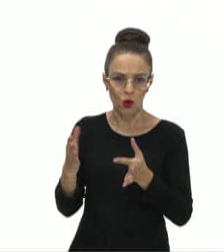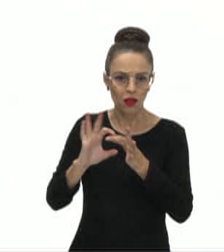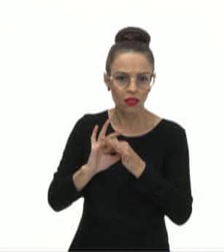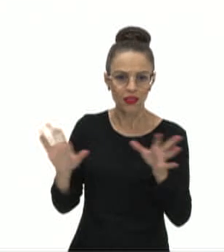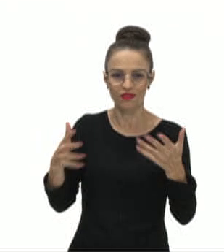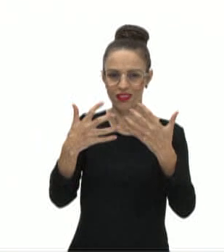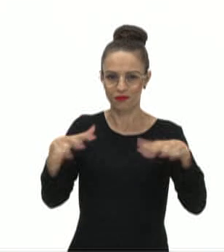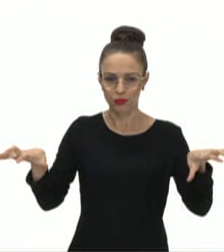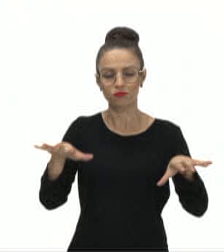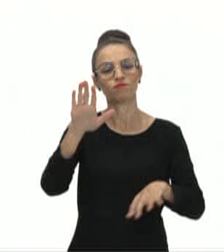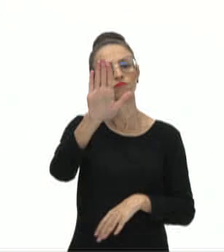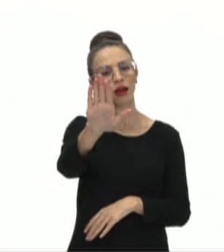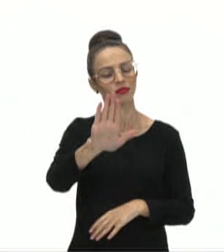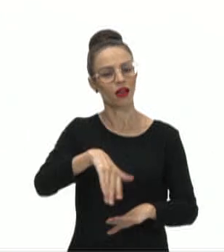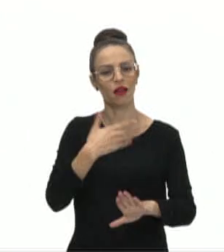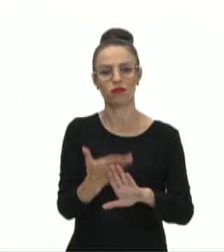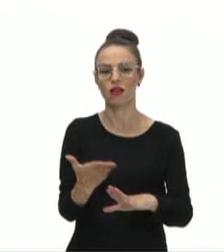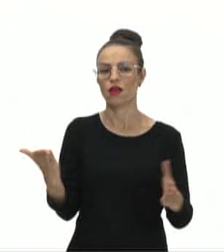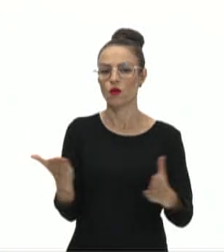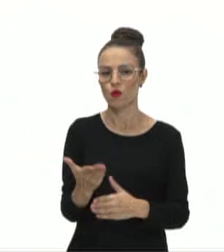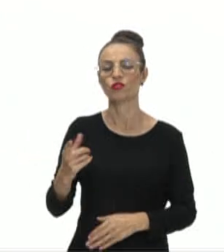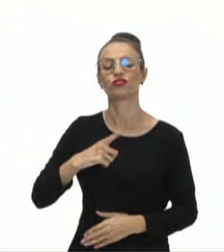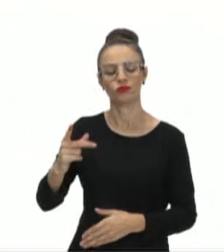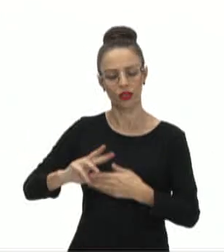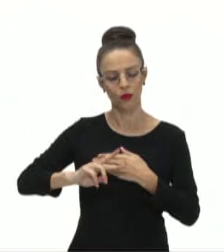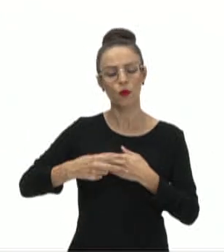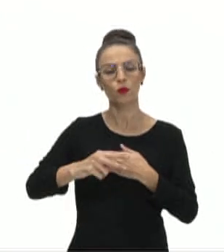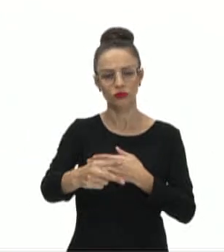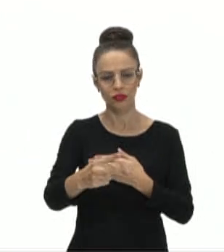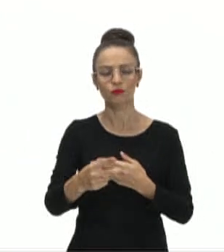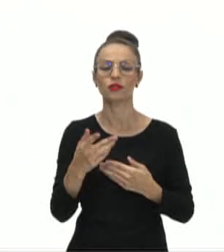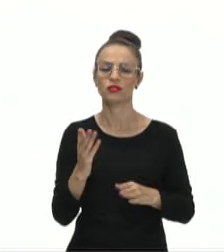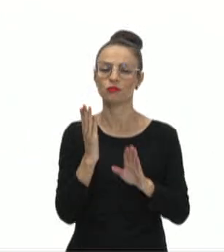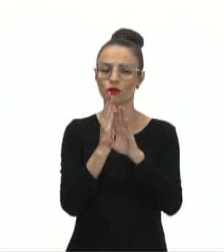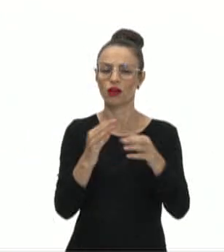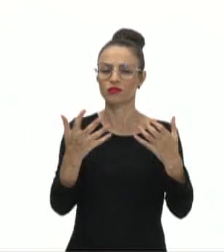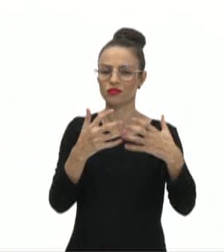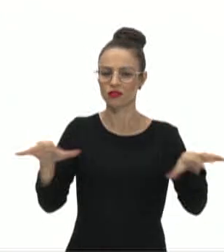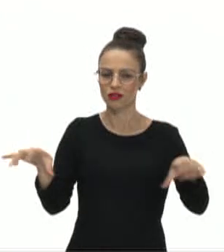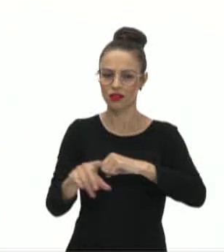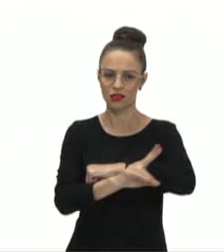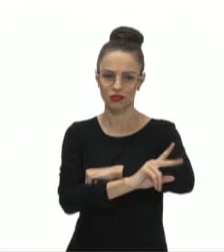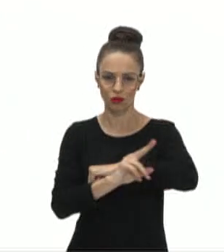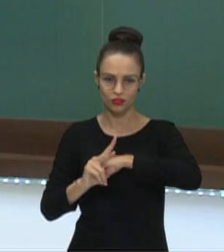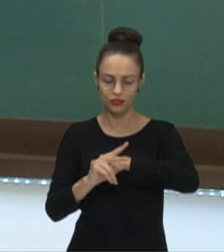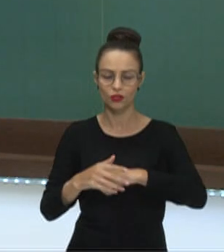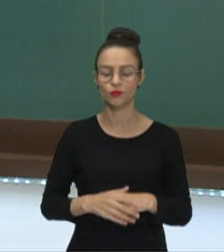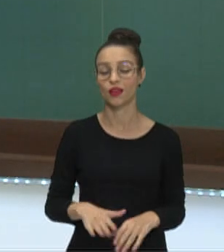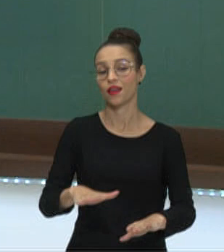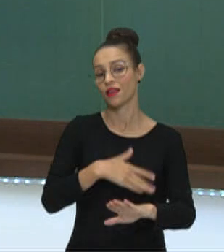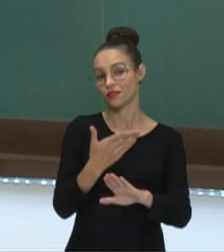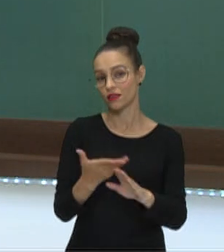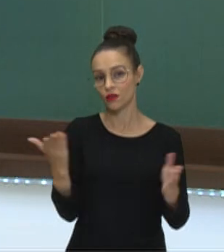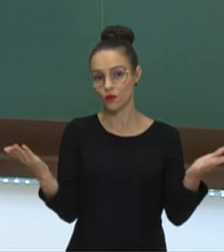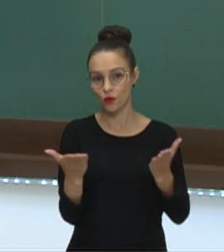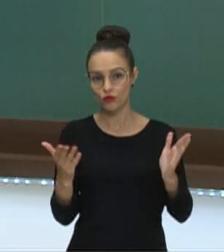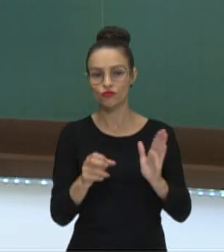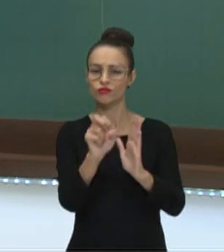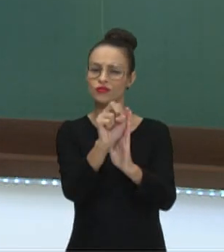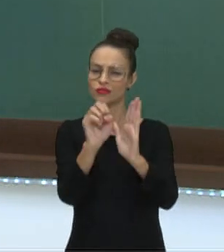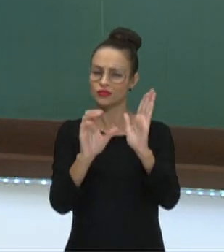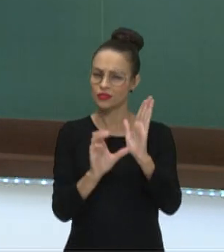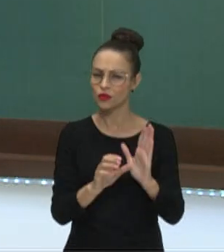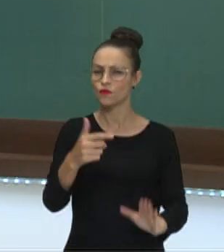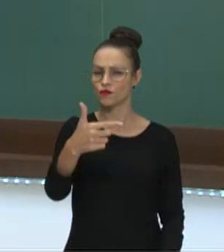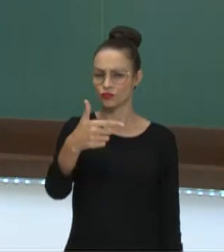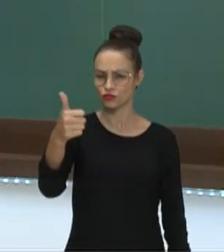ele ainda enfrenta sequelas deixadas por esse regime de segregação racial. O mesmo ainda hoje, em pleno século